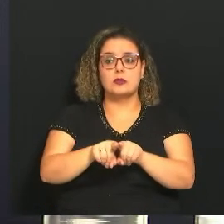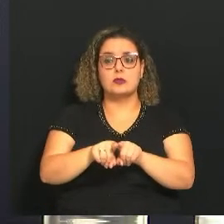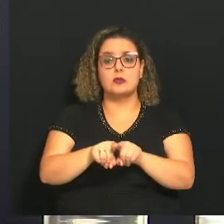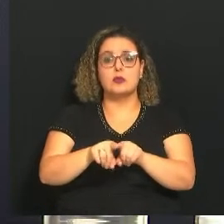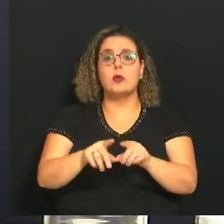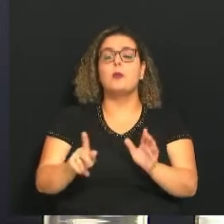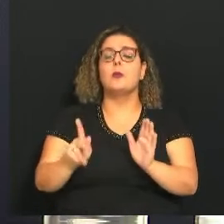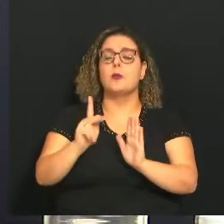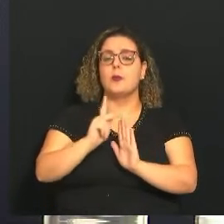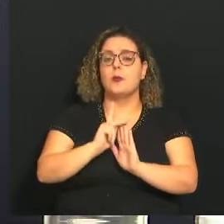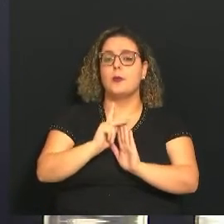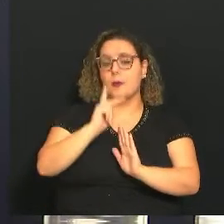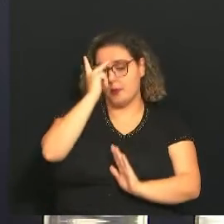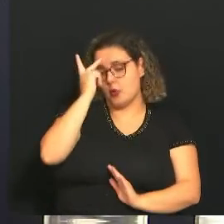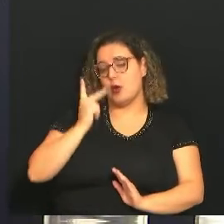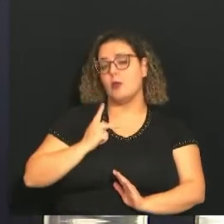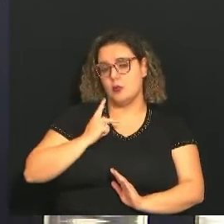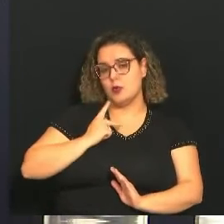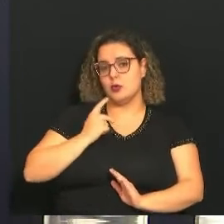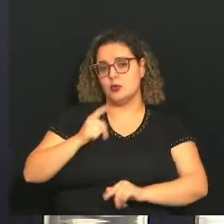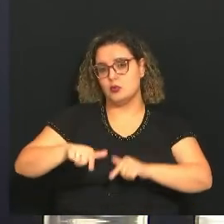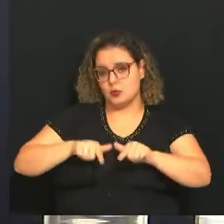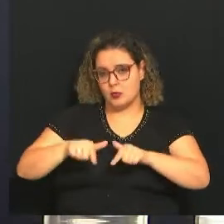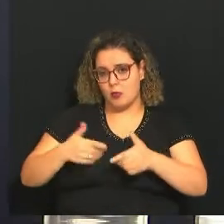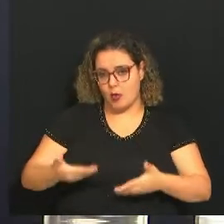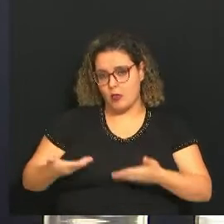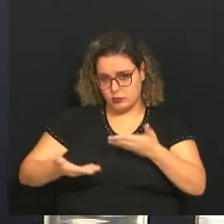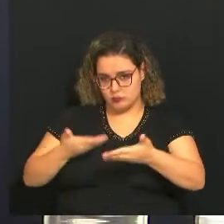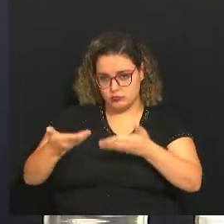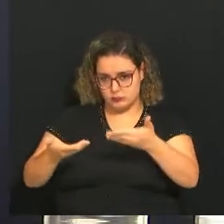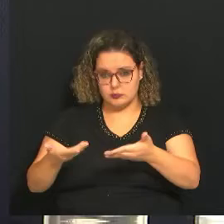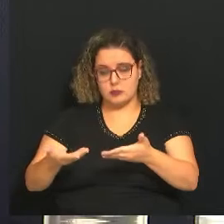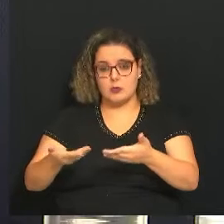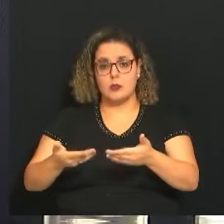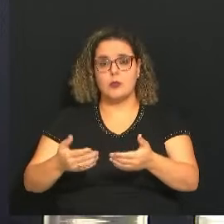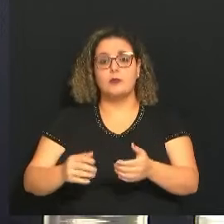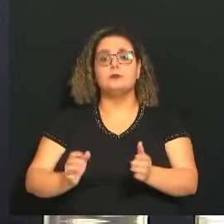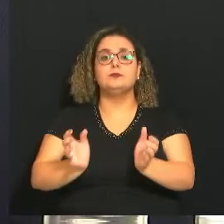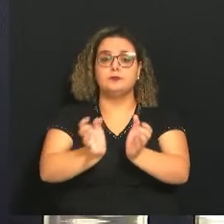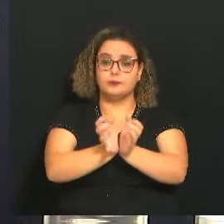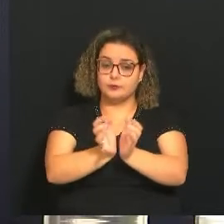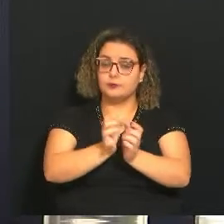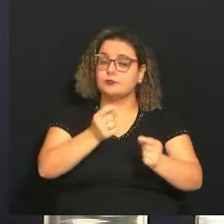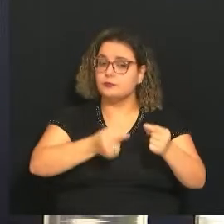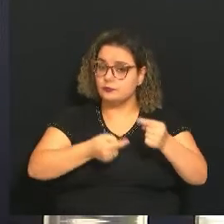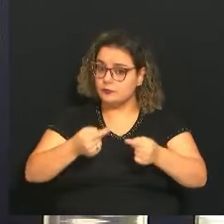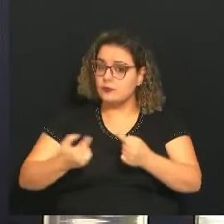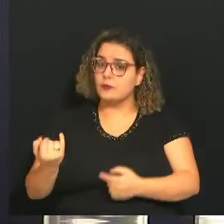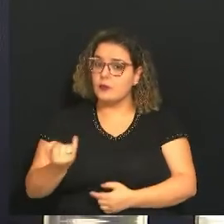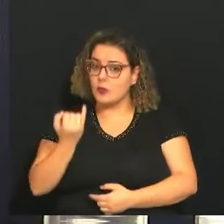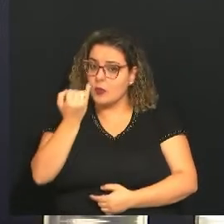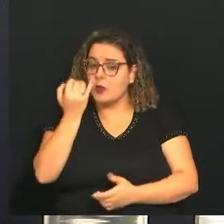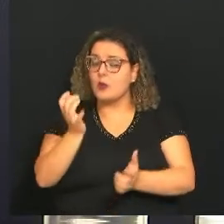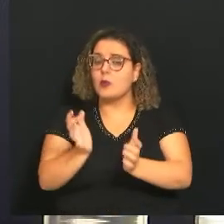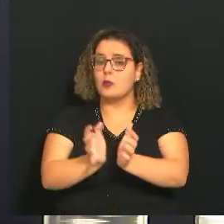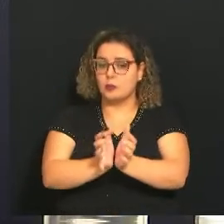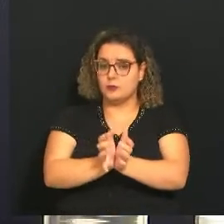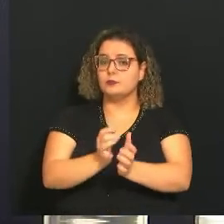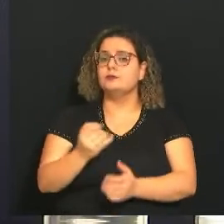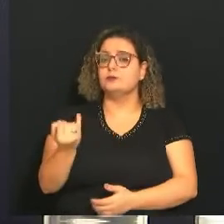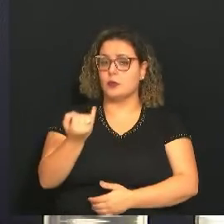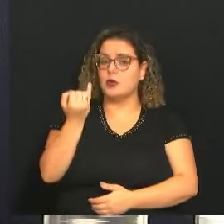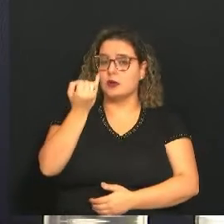funcionalismo. Então, é por isso que nós organizamos em debater aqui essa importante comissão, né? Para